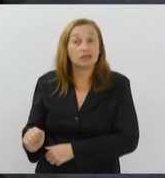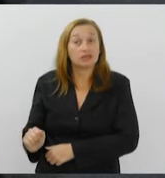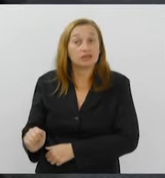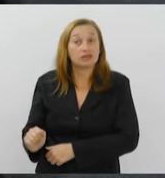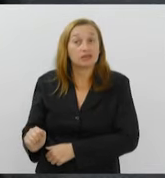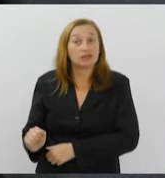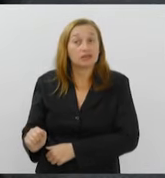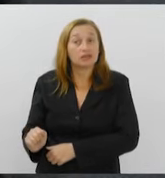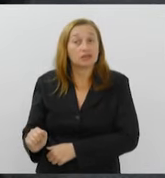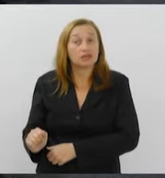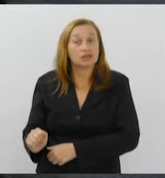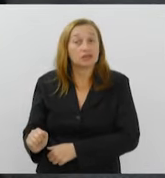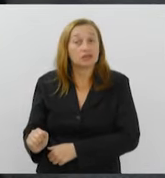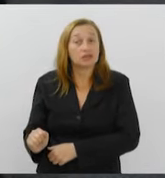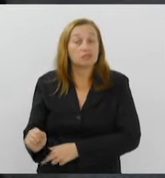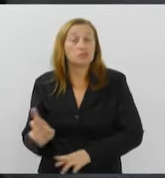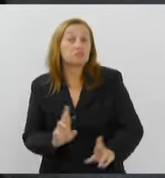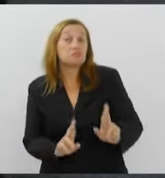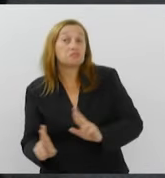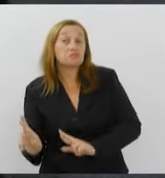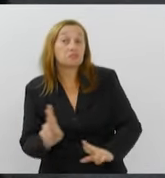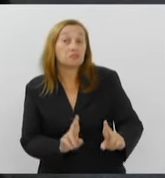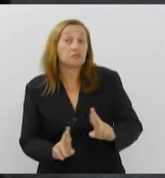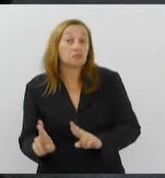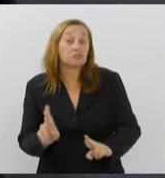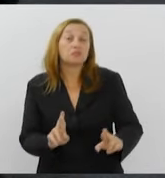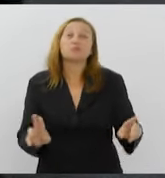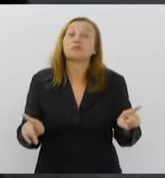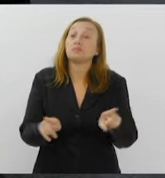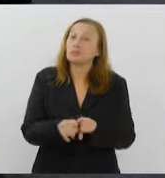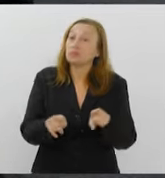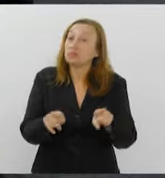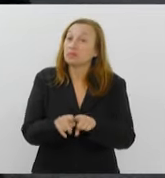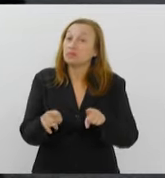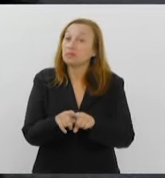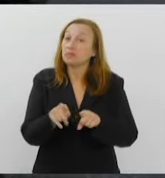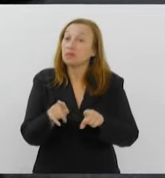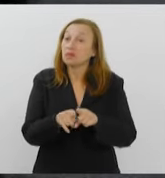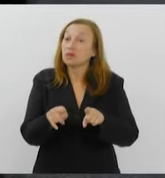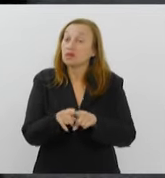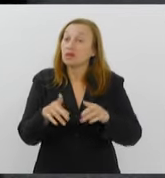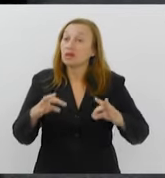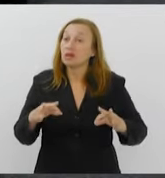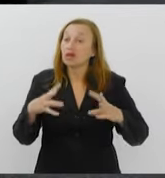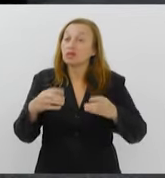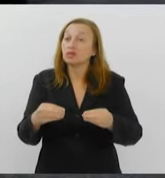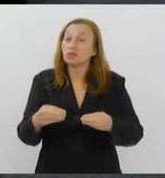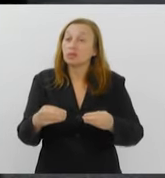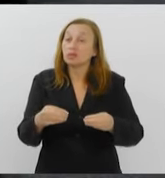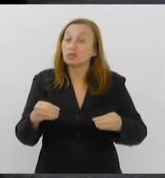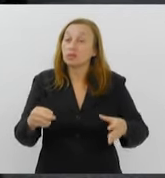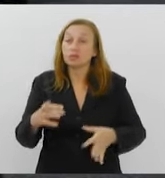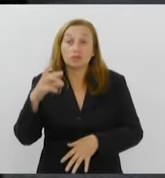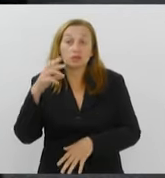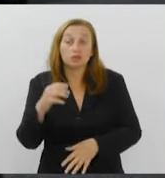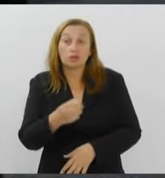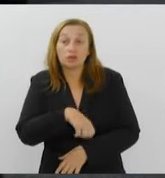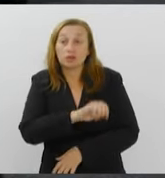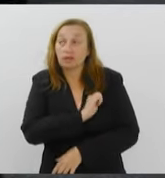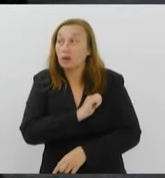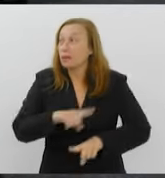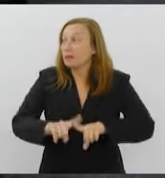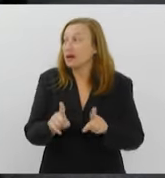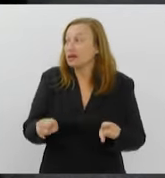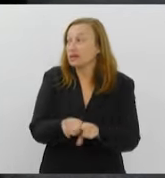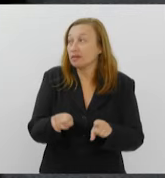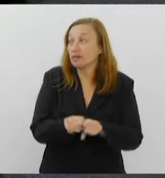fazê-lo em relação também a todos os incentivos fiscais, mas também em